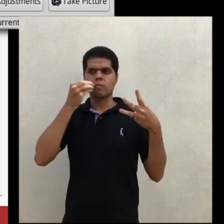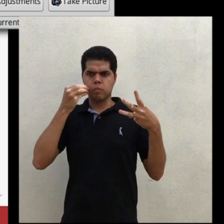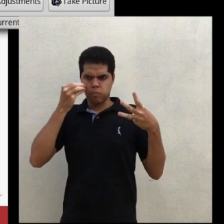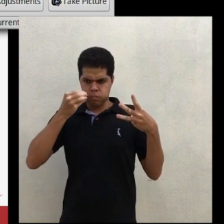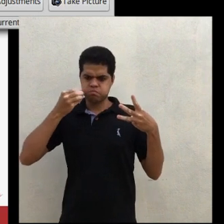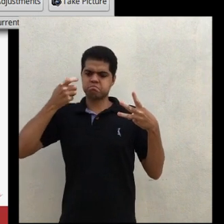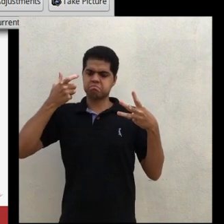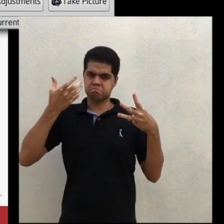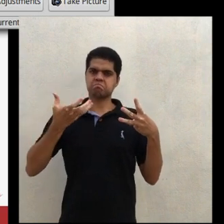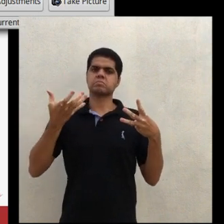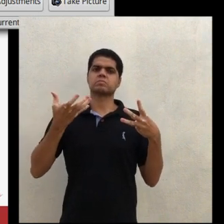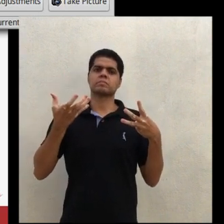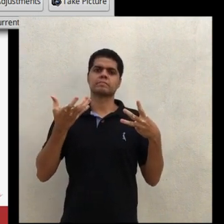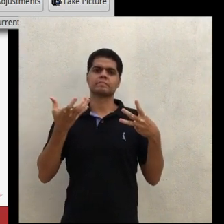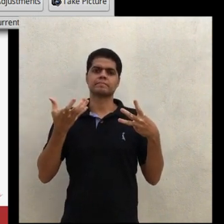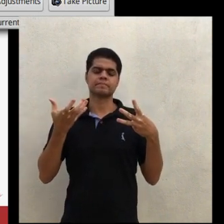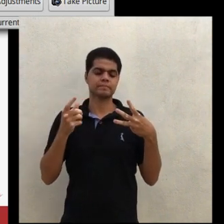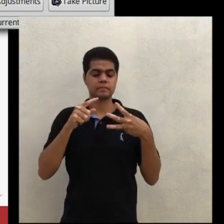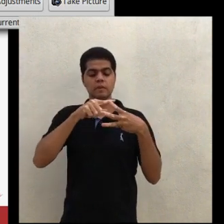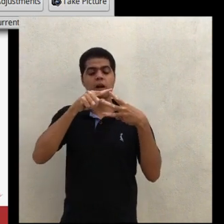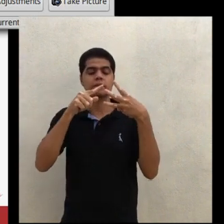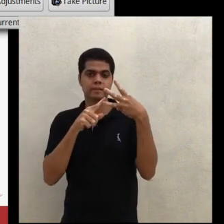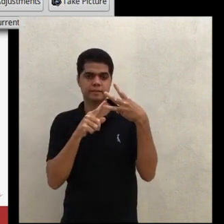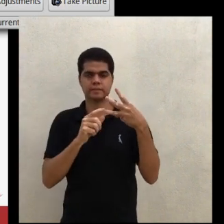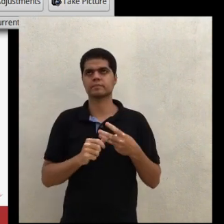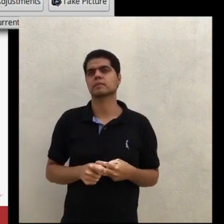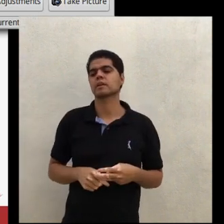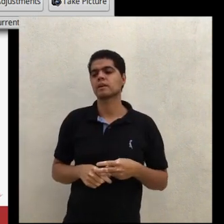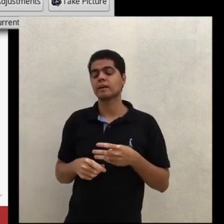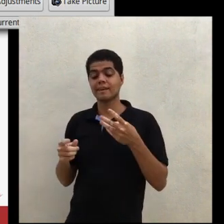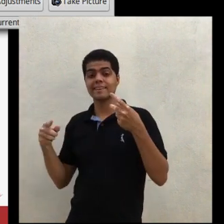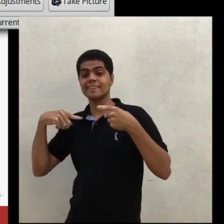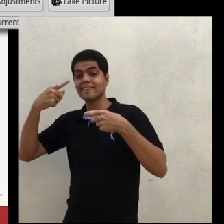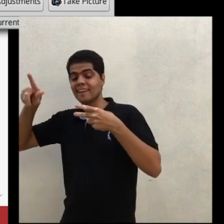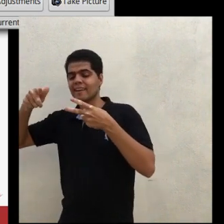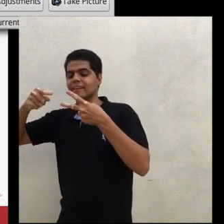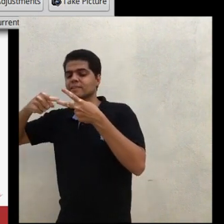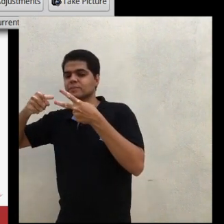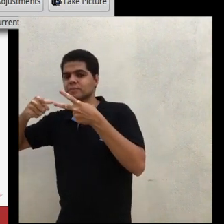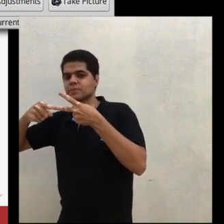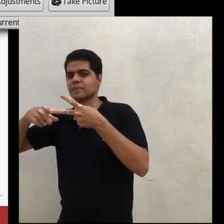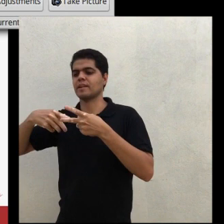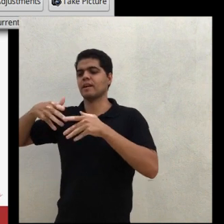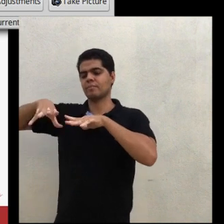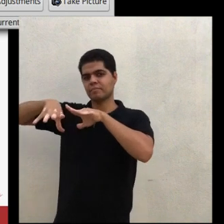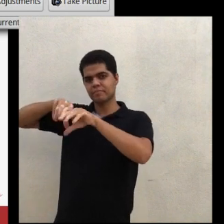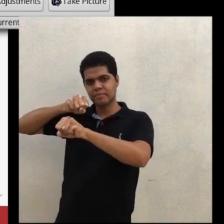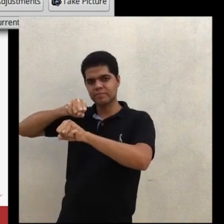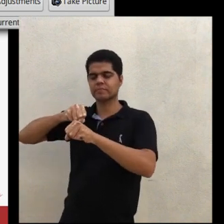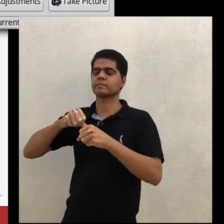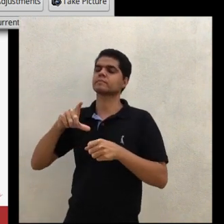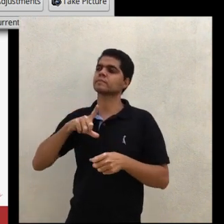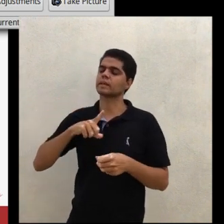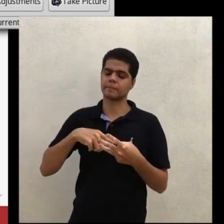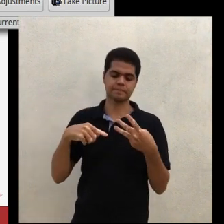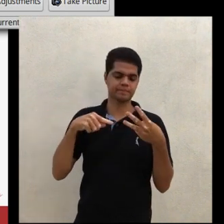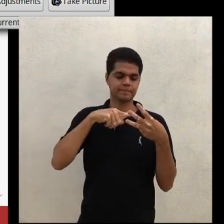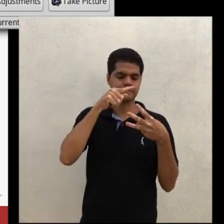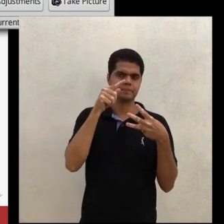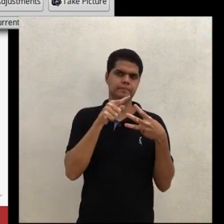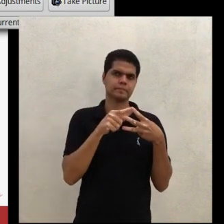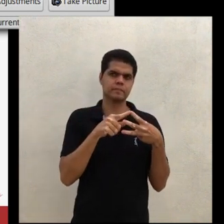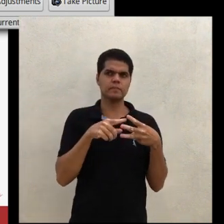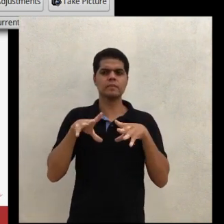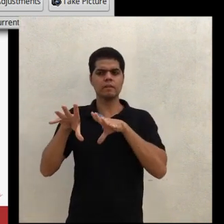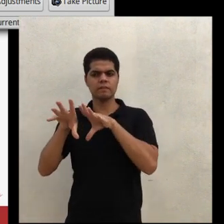meu particionamento do universo da seguinte maneira: fraca capacitação, média e